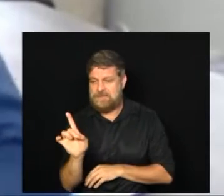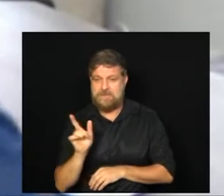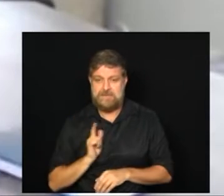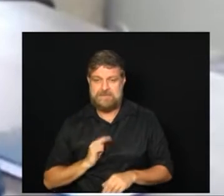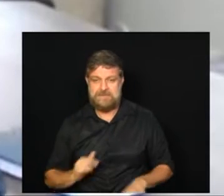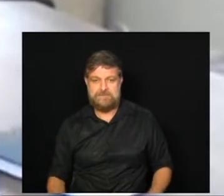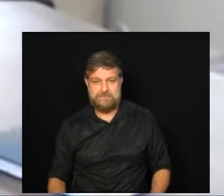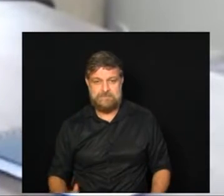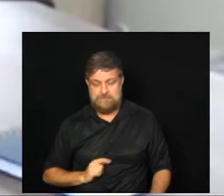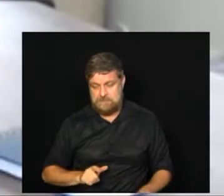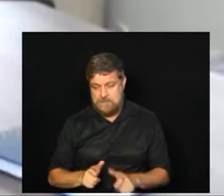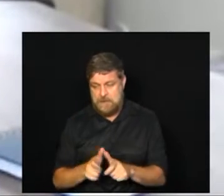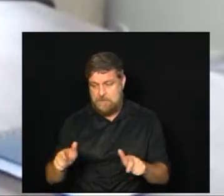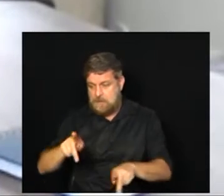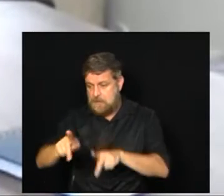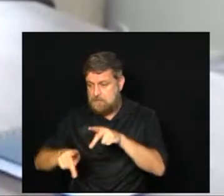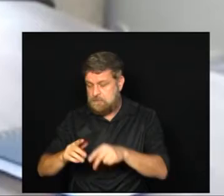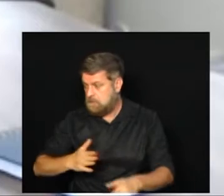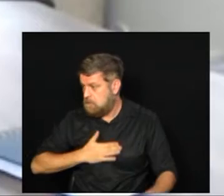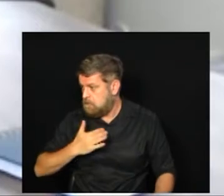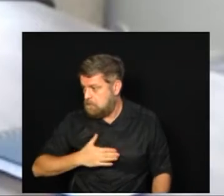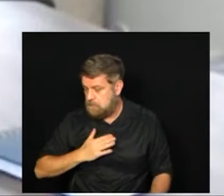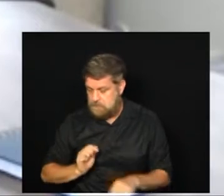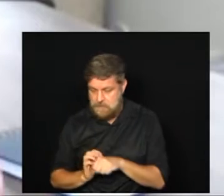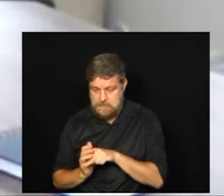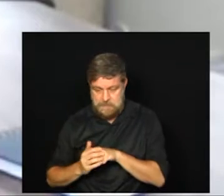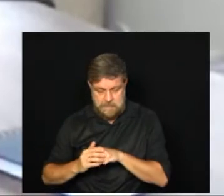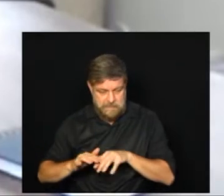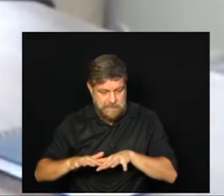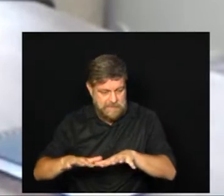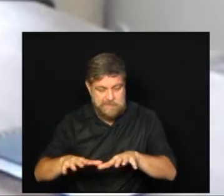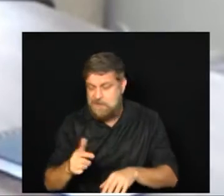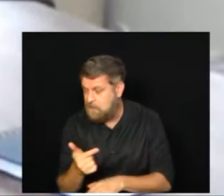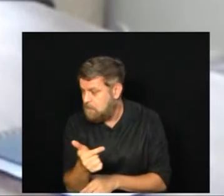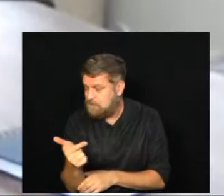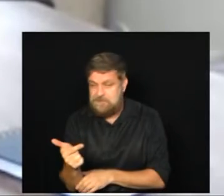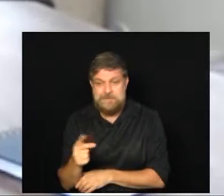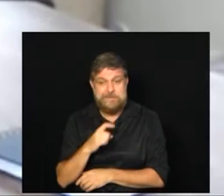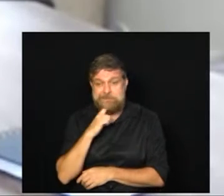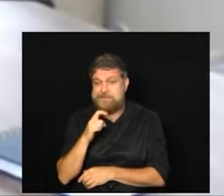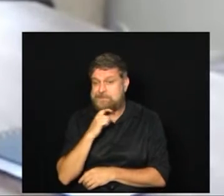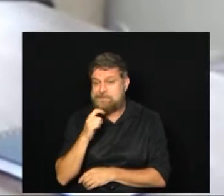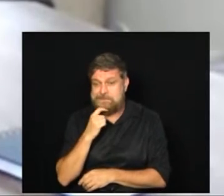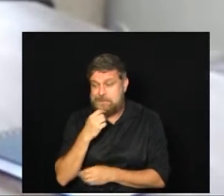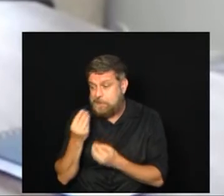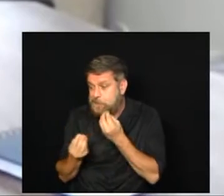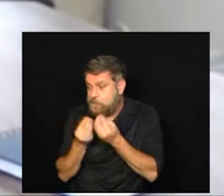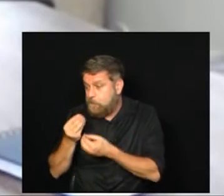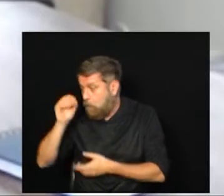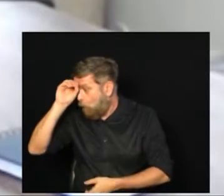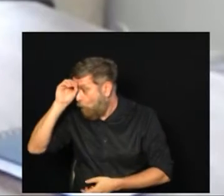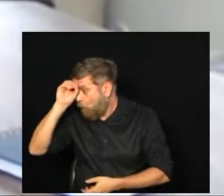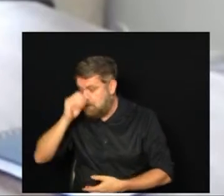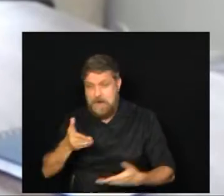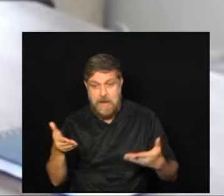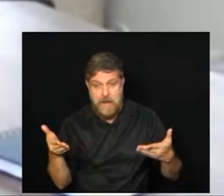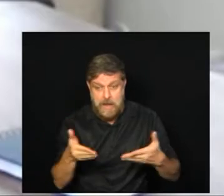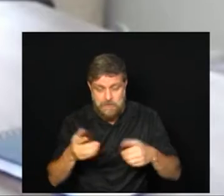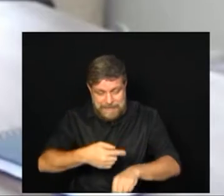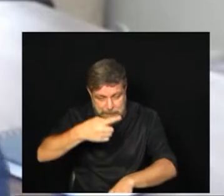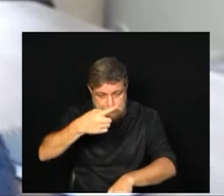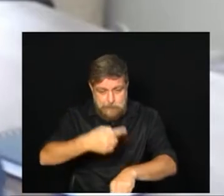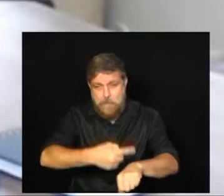aí a maioria da população foi pega de surpresa no início da pandemia, porque ninguém tinha essa expectativa, e agora sim eu vejo que é um